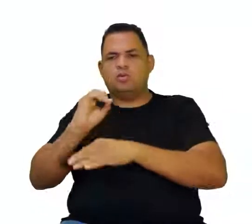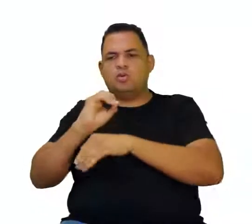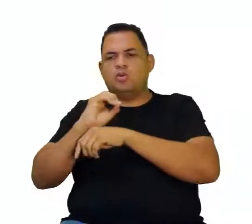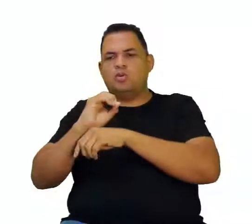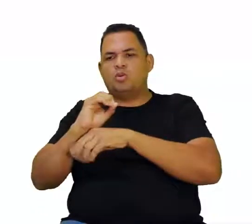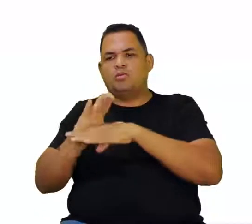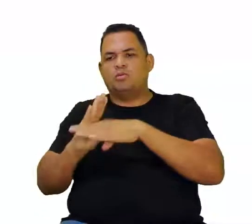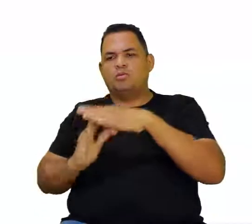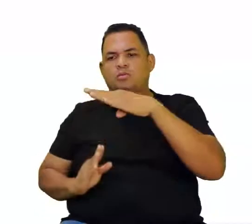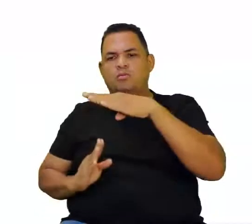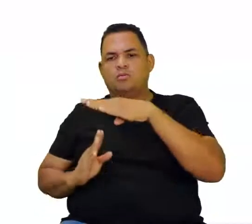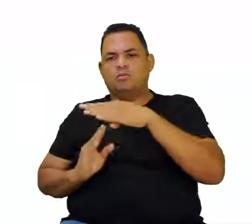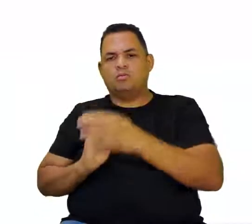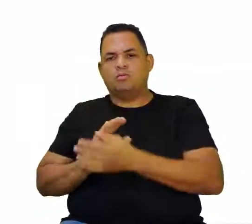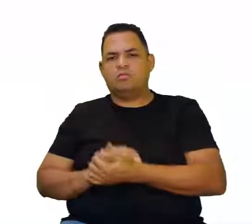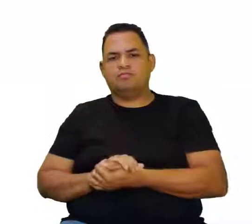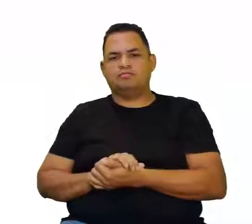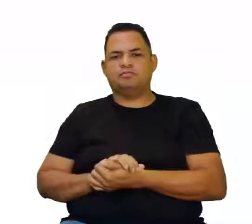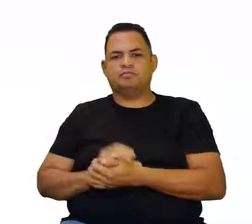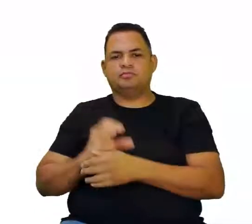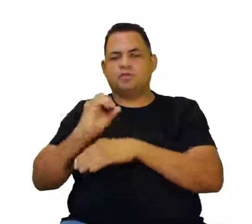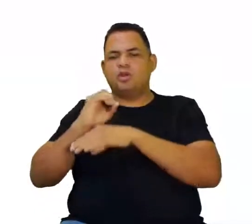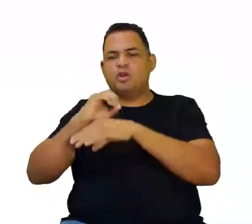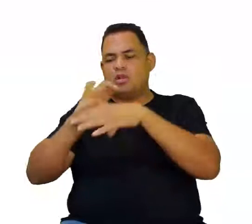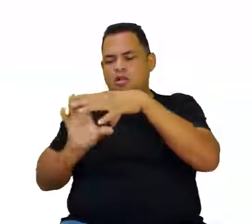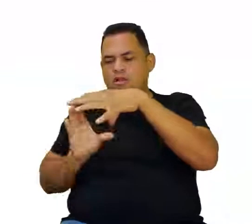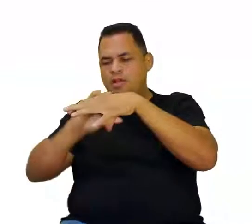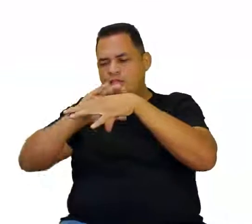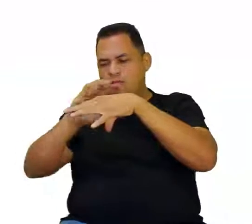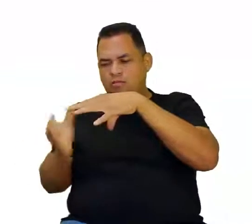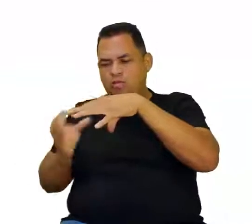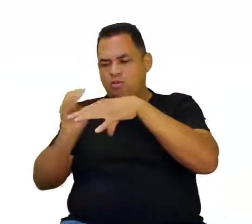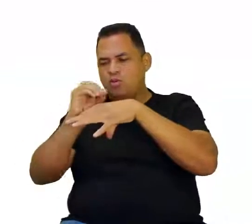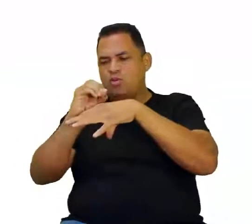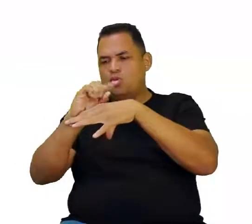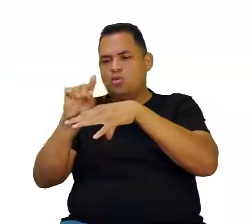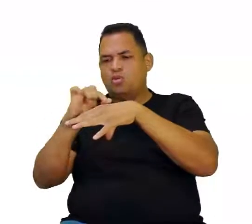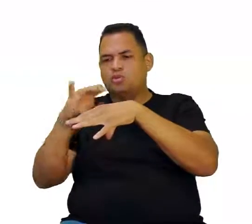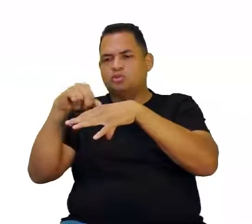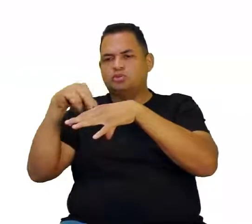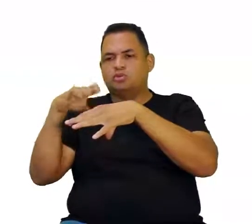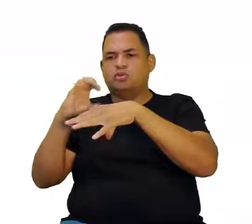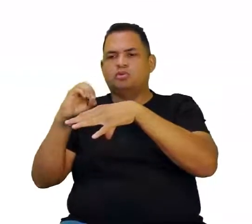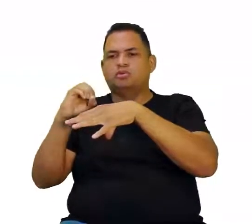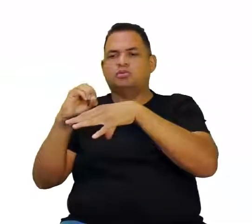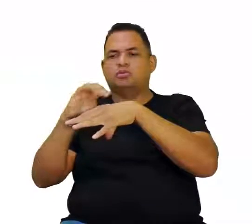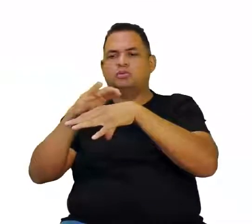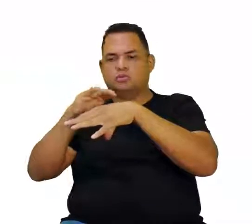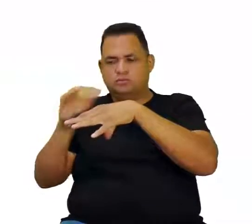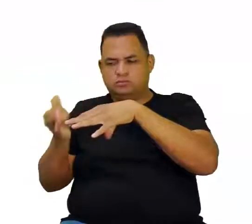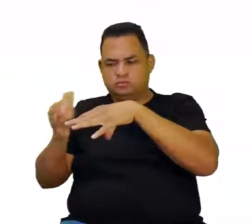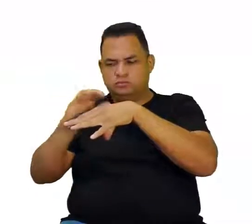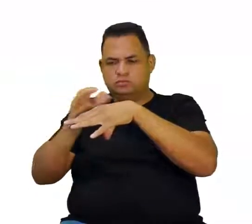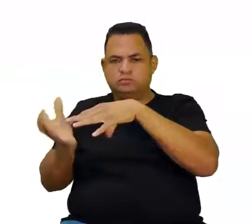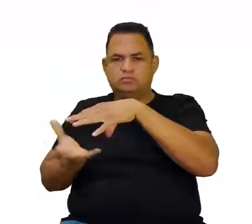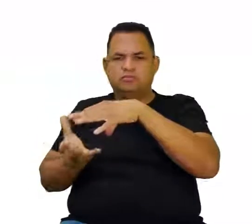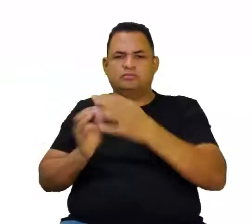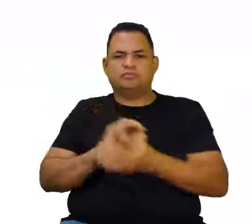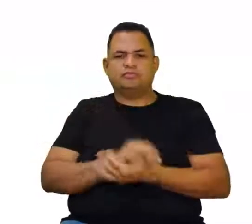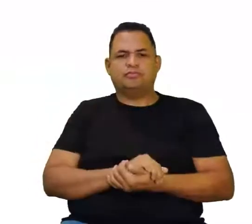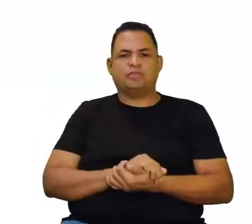ozônio é o O3. É um carinha bacana, que quando ele está lá na camada de ozônio, na